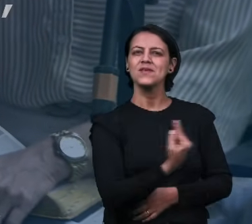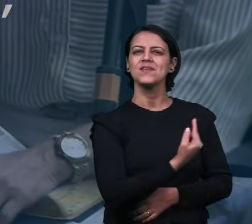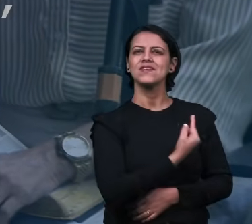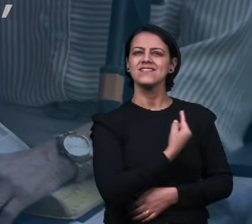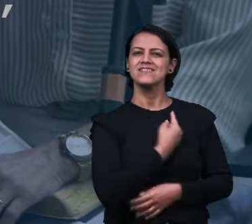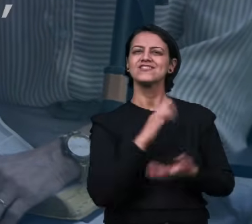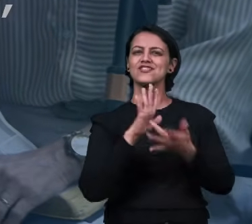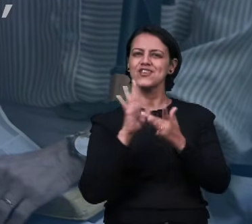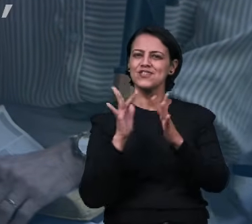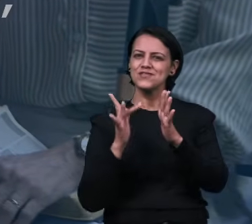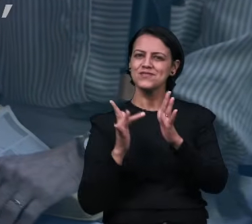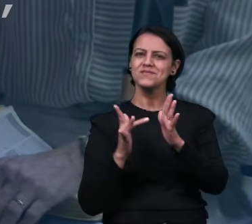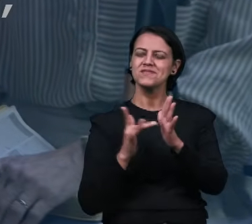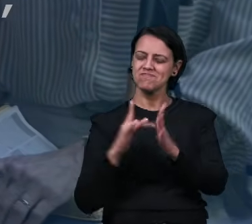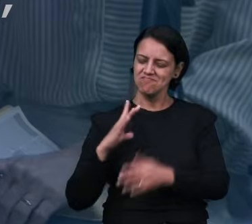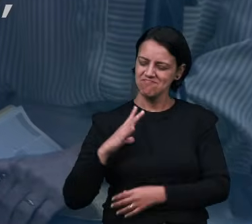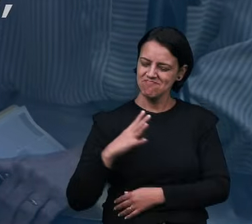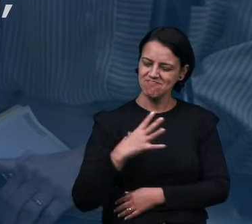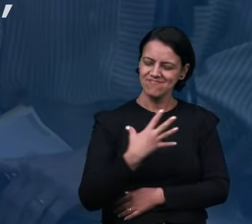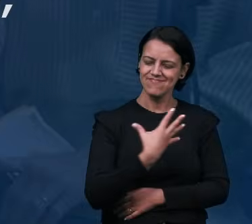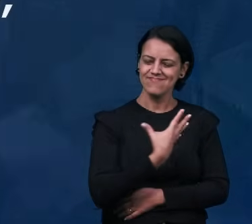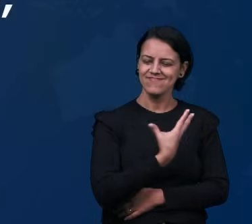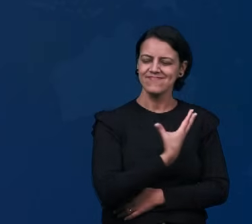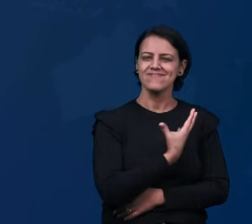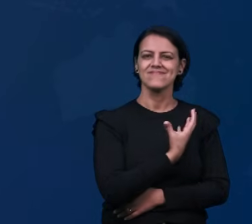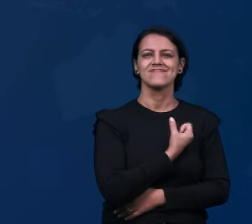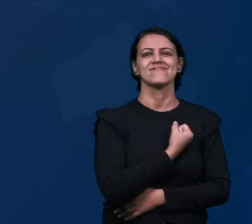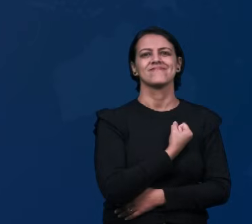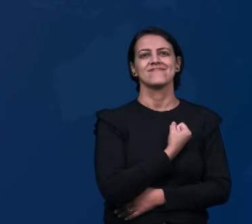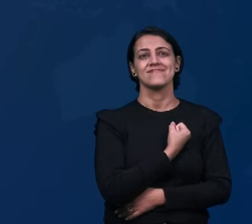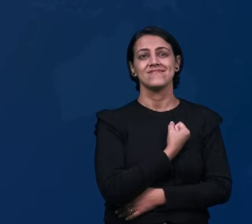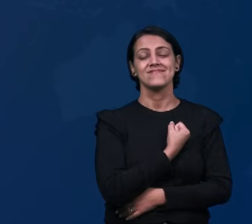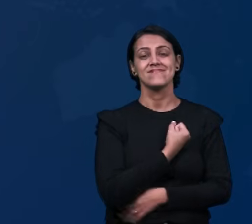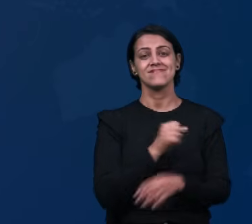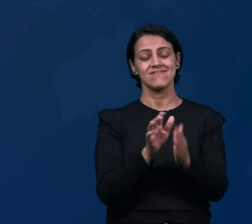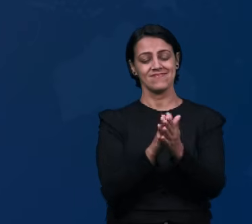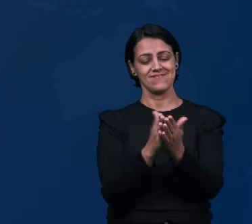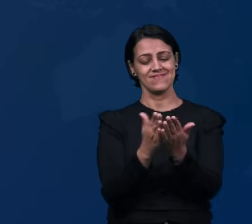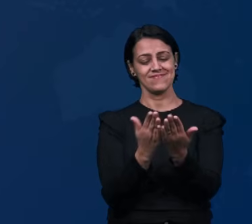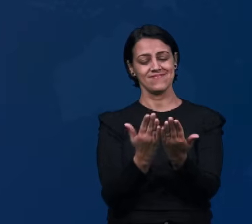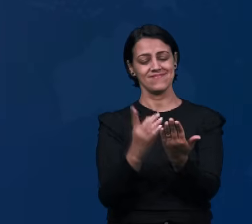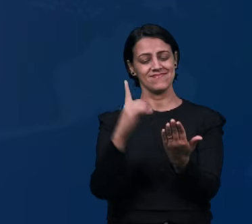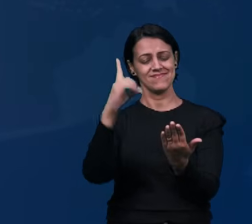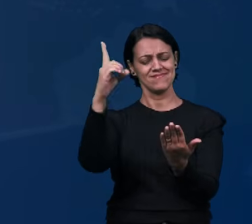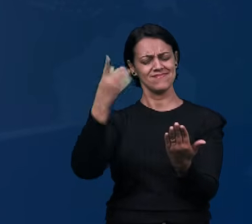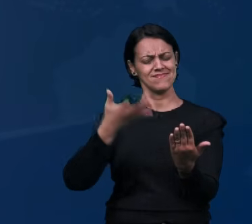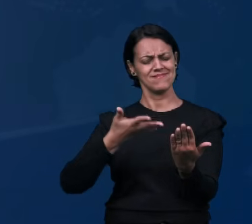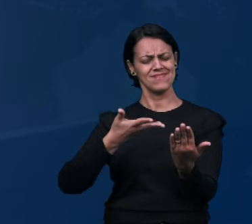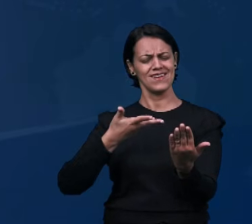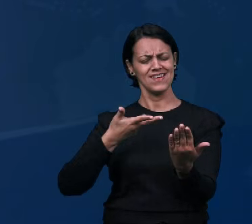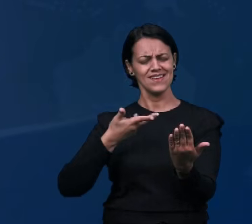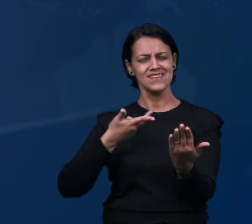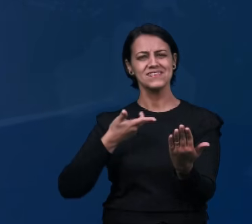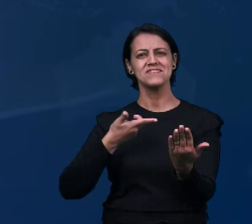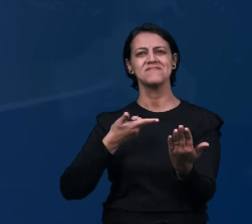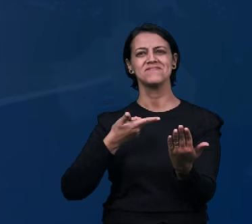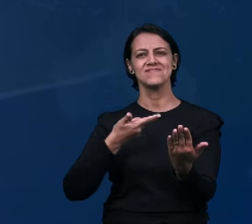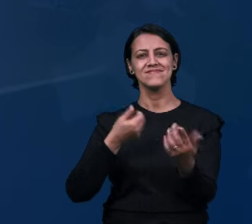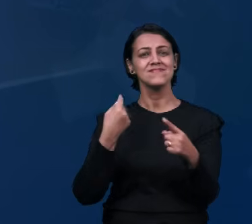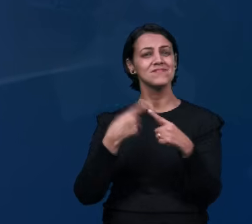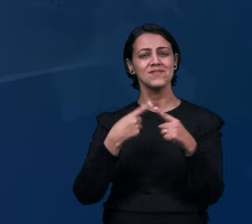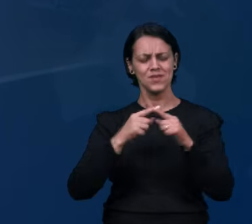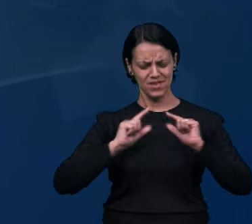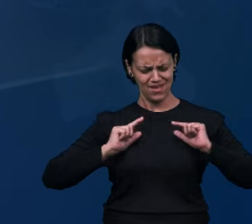Deus, nosso pão do céu. Bendita